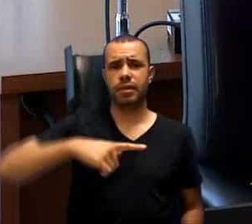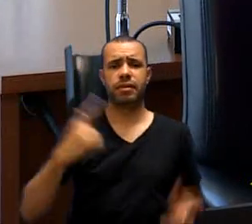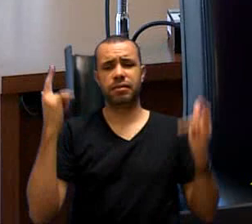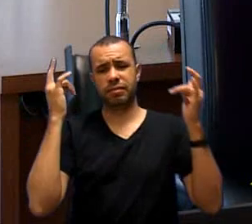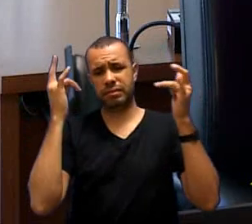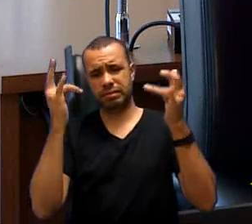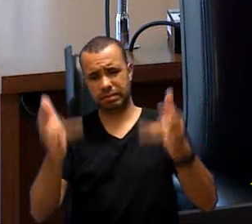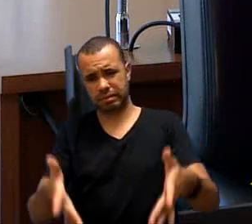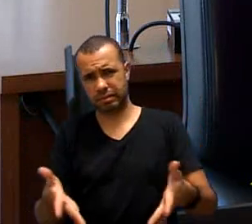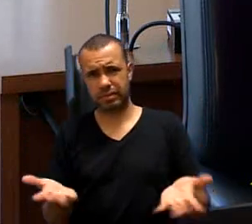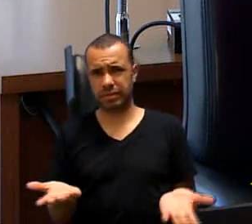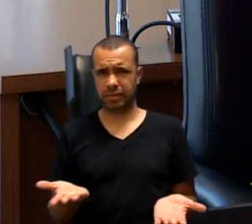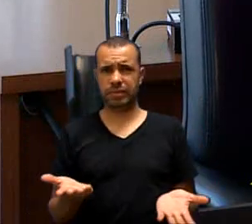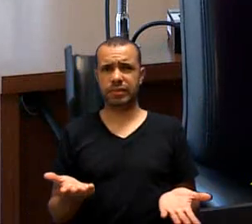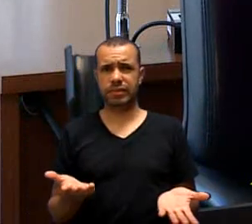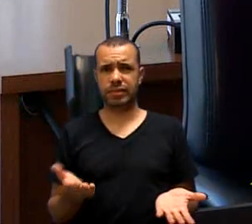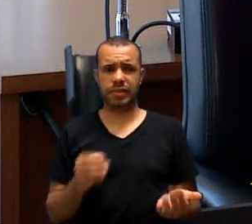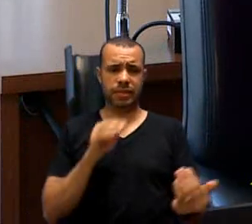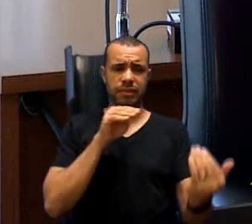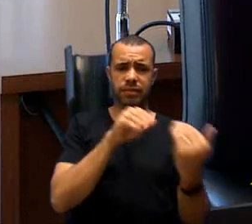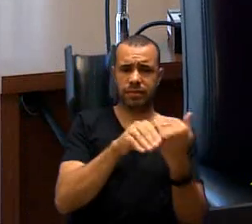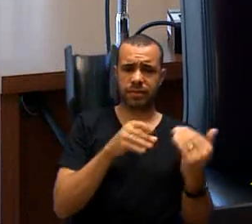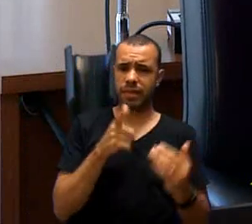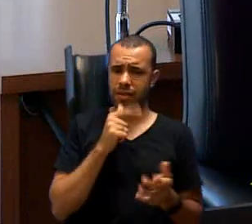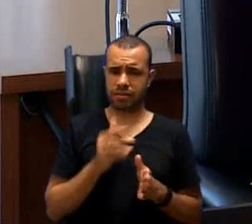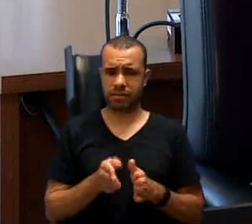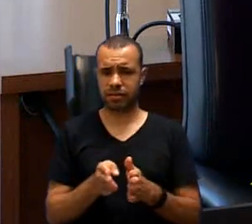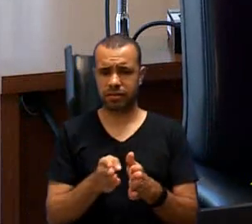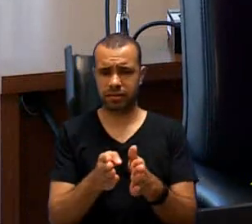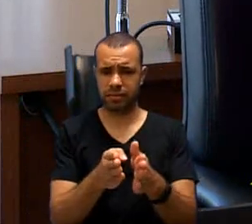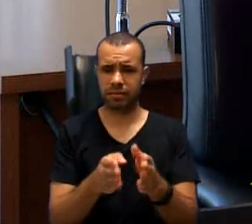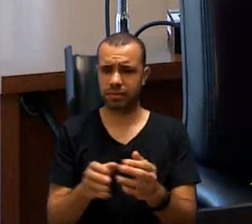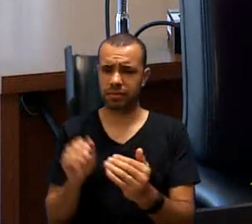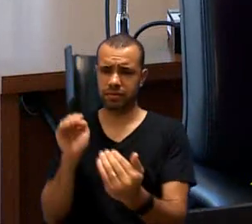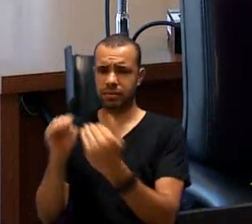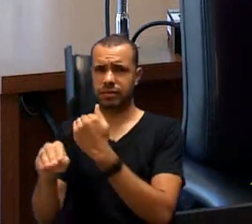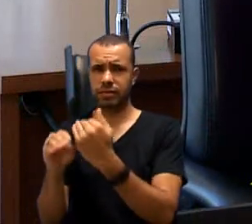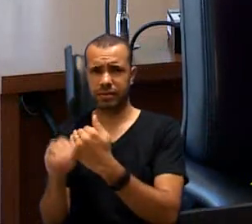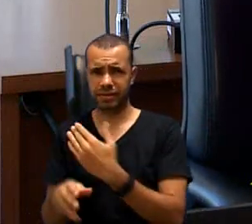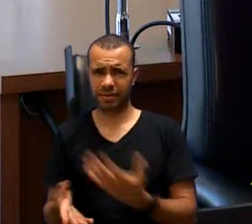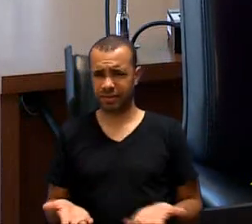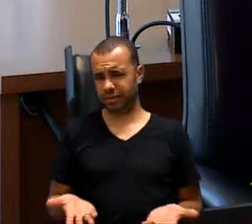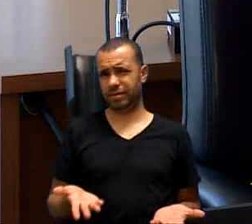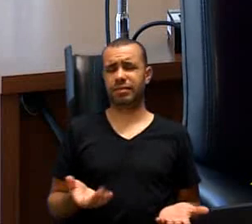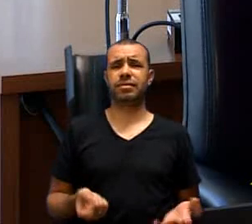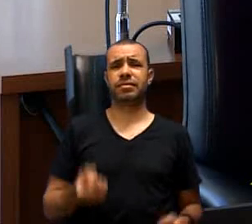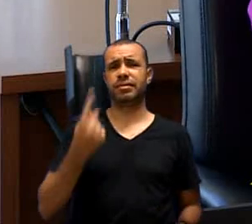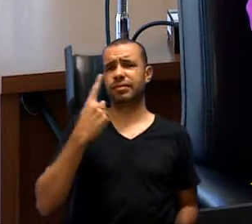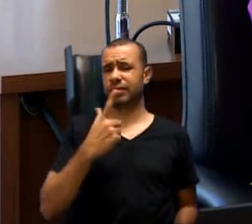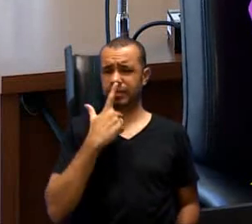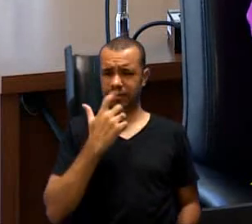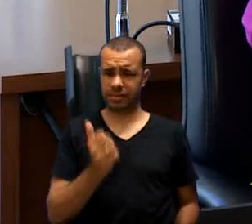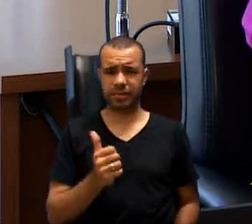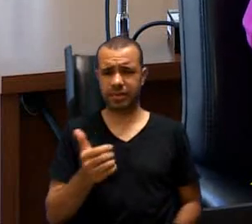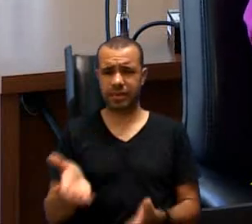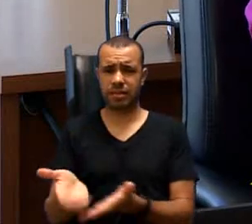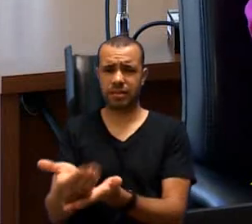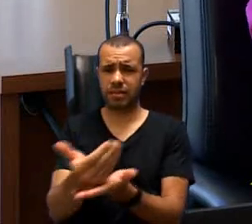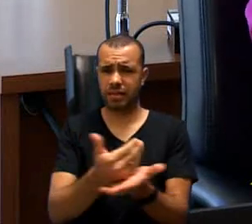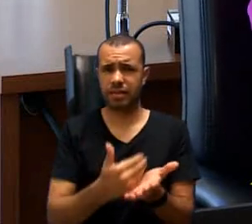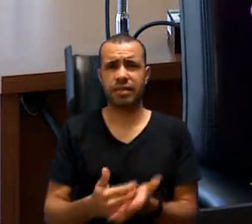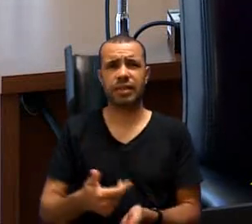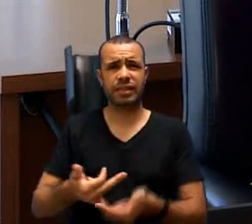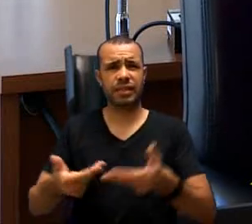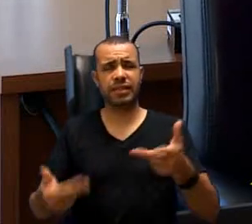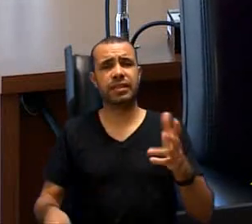horroroso, quando aquilo era um ribeirão, e eu conheço aquilo desde criança, e nada de coleta do esgoto no córrego de Itanguá, que é o maior, que